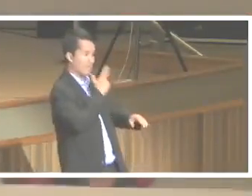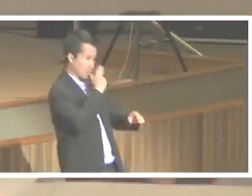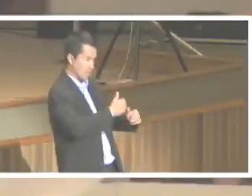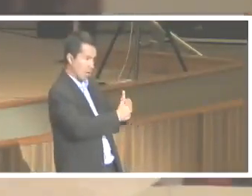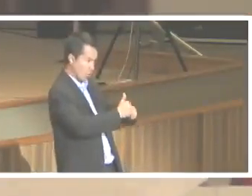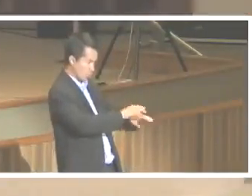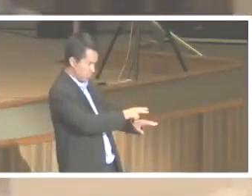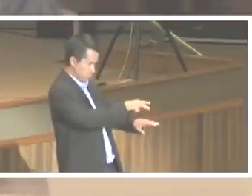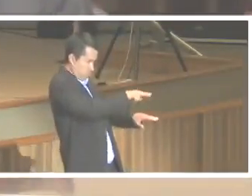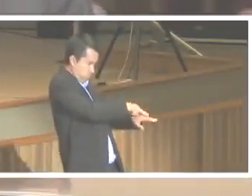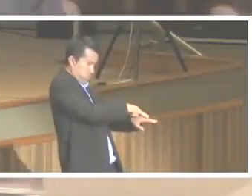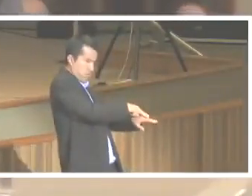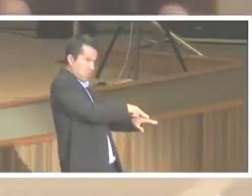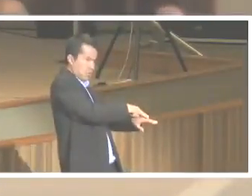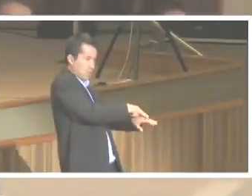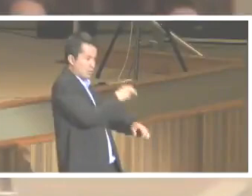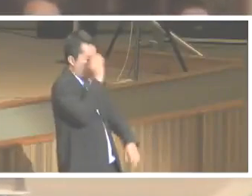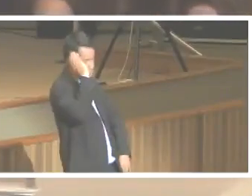caminha